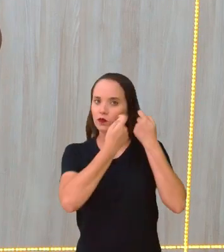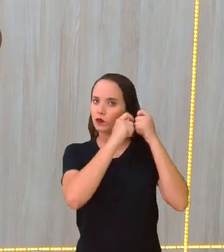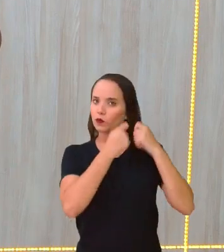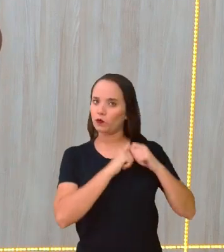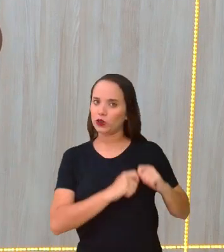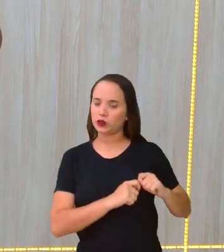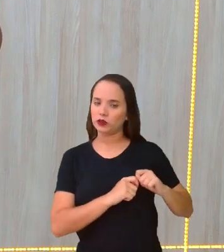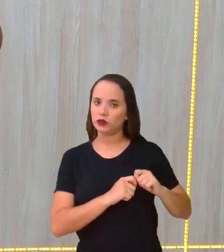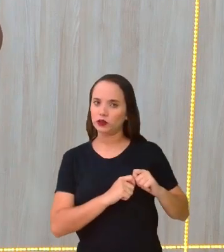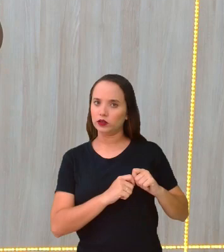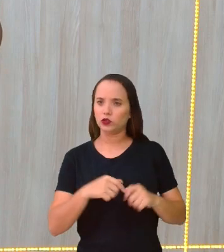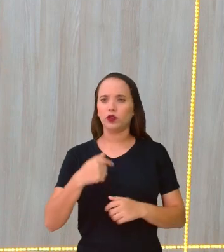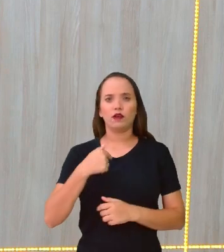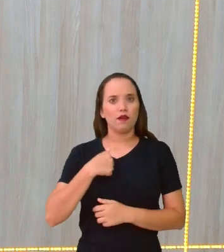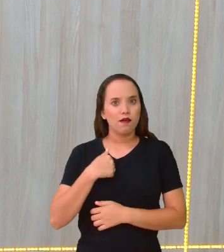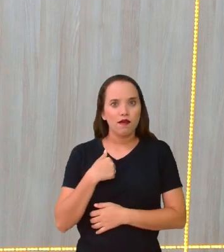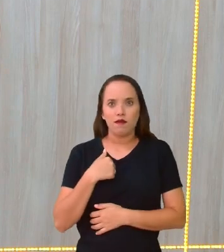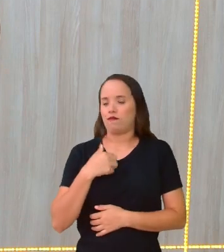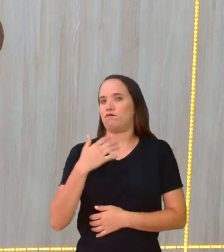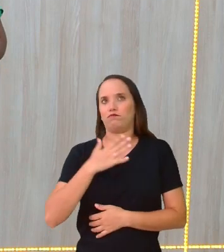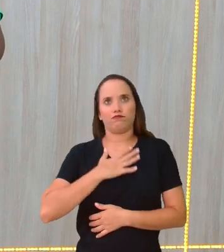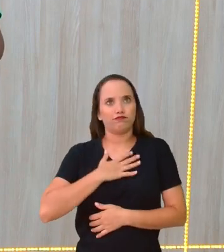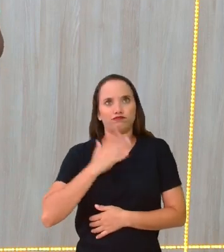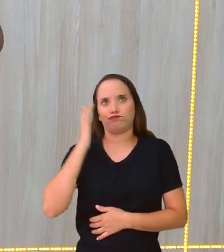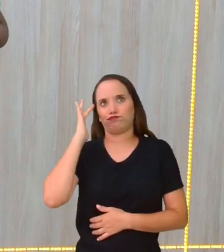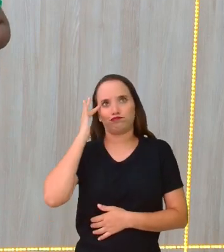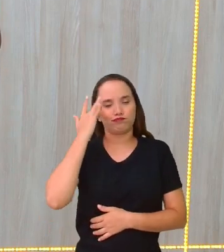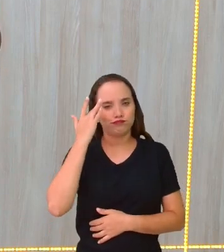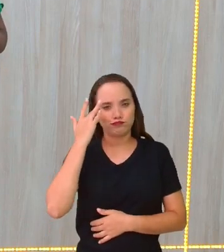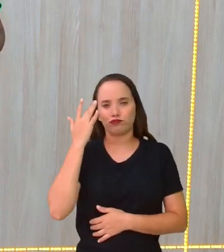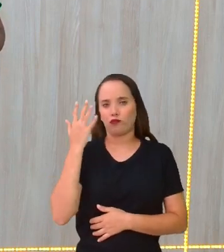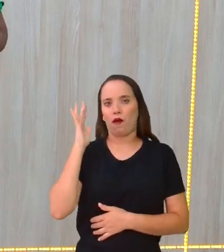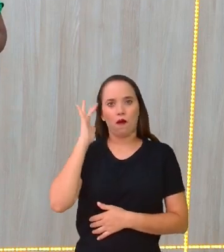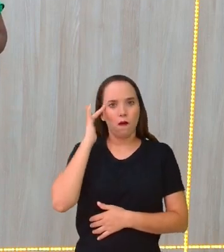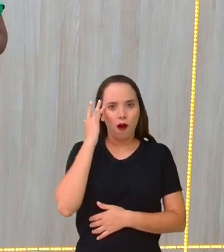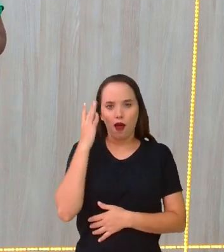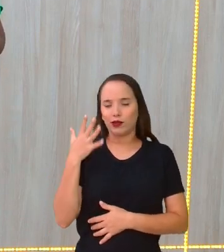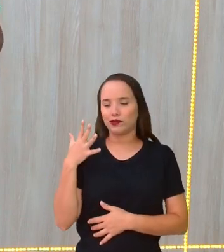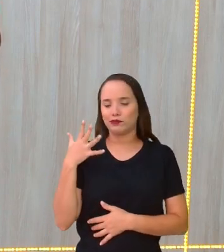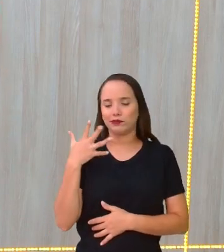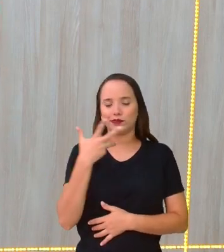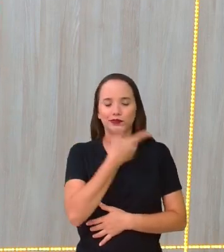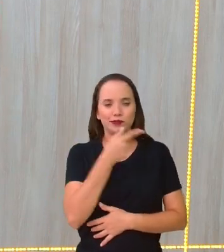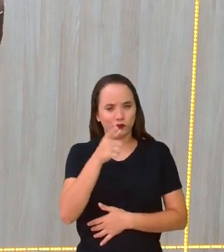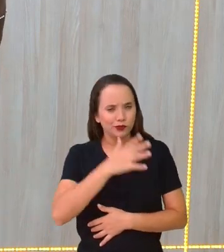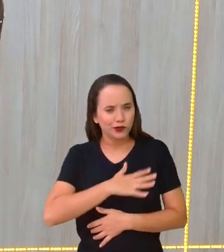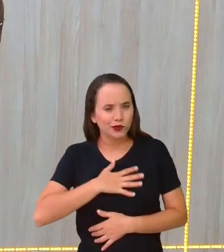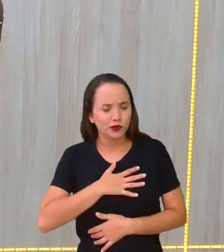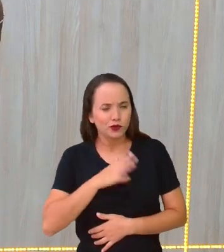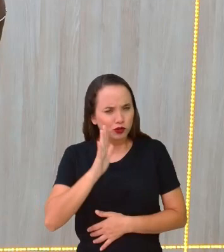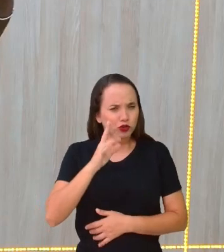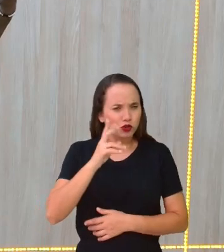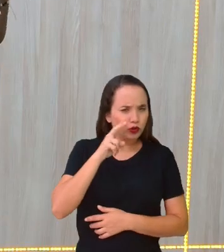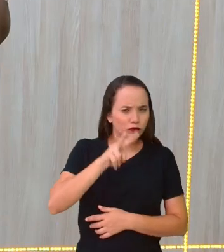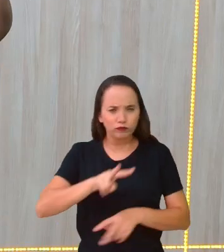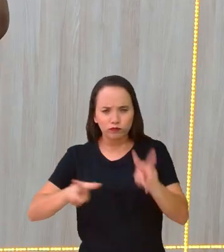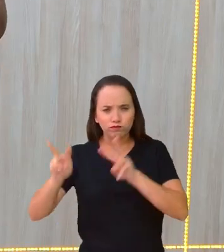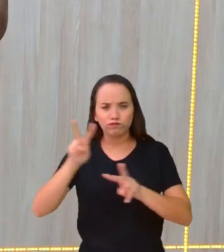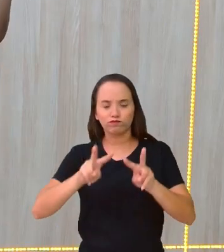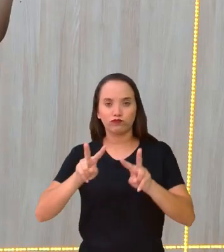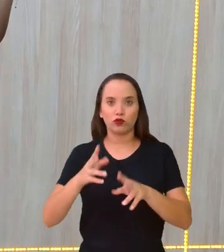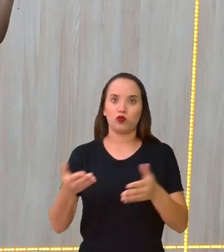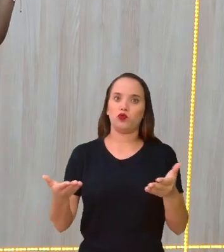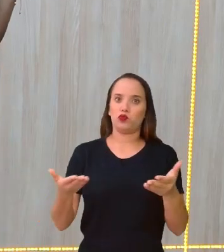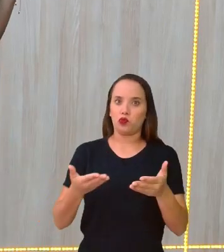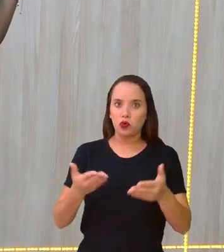tranças. Eu acho lindo. Você gosta? Você já viu? Hoje em dia,